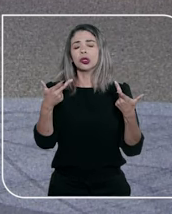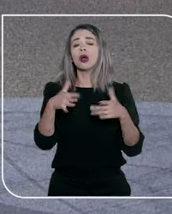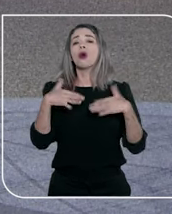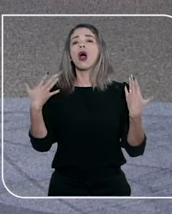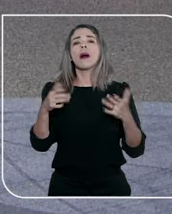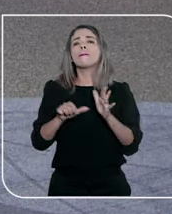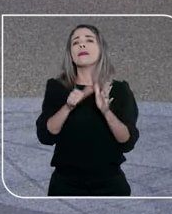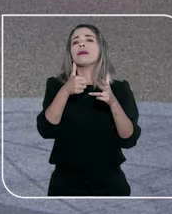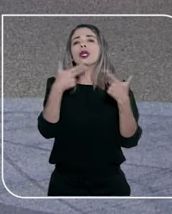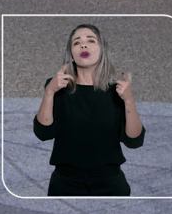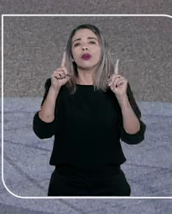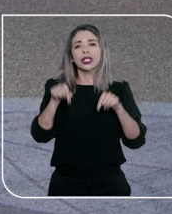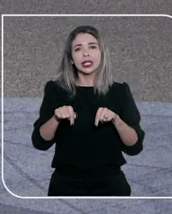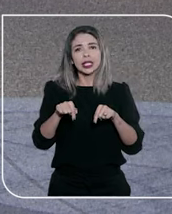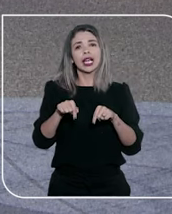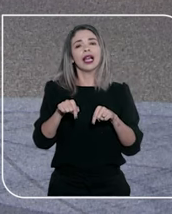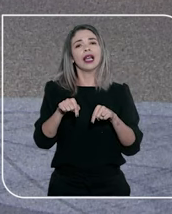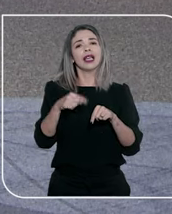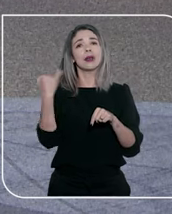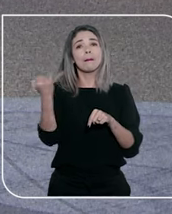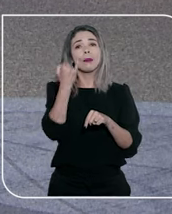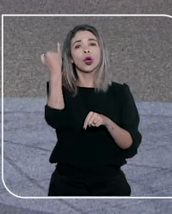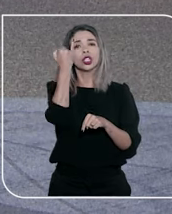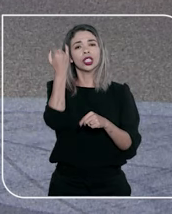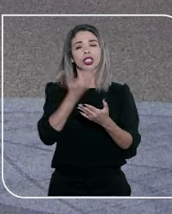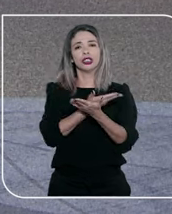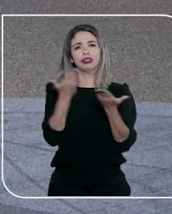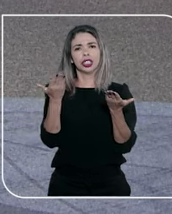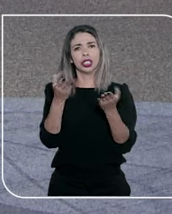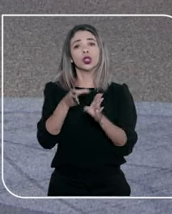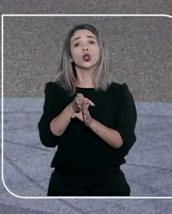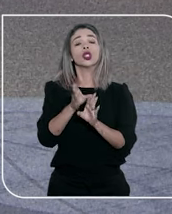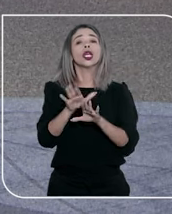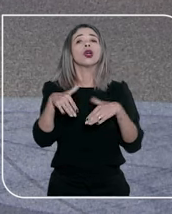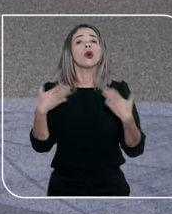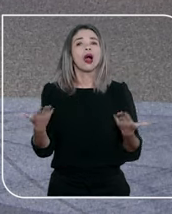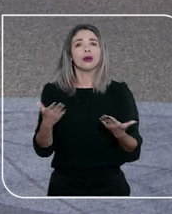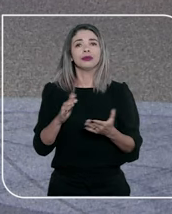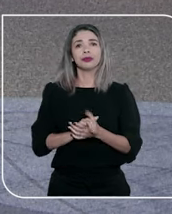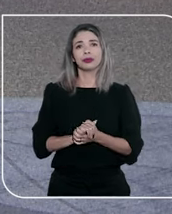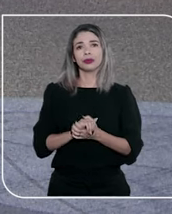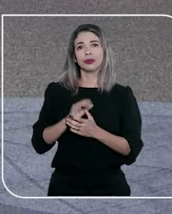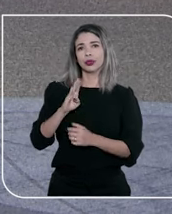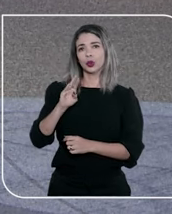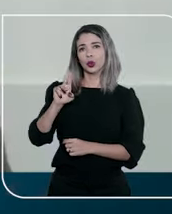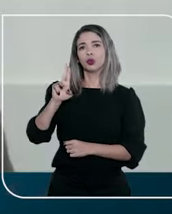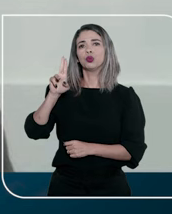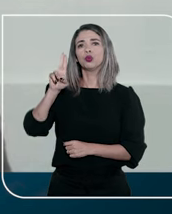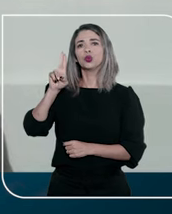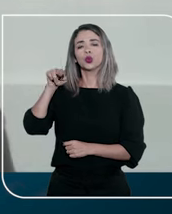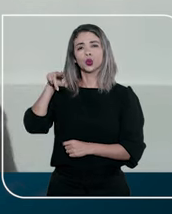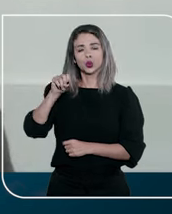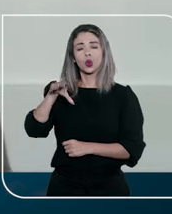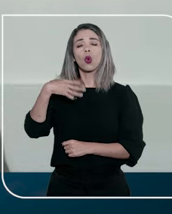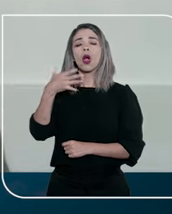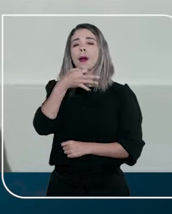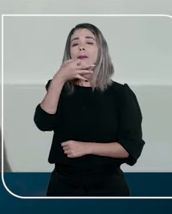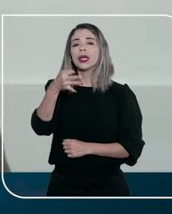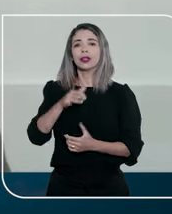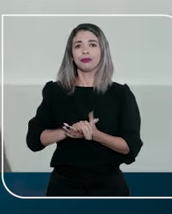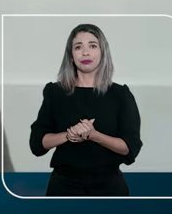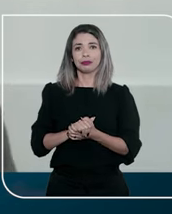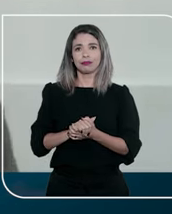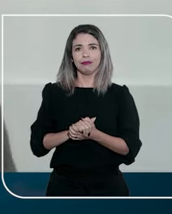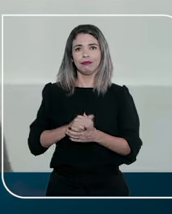que ambos aconselhariam para os consumidores a tomarem? Primeiramente, doutor Bruno, por favor. Eu acho que o primeiro passo